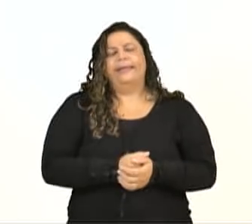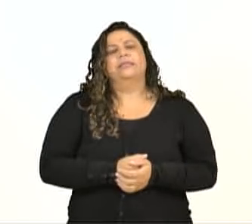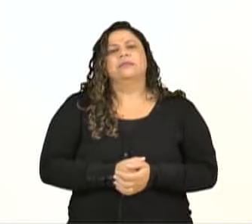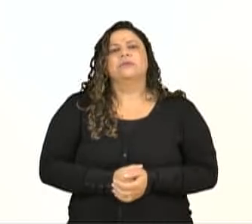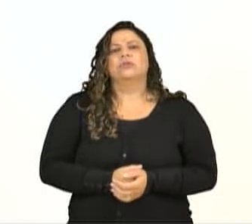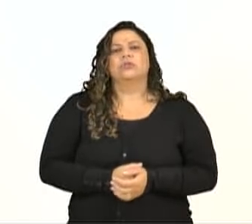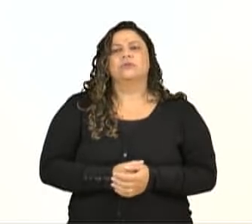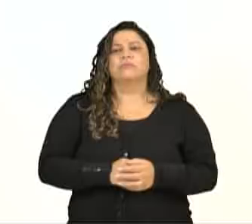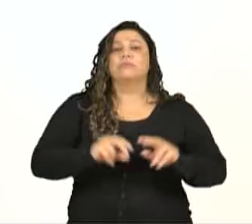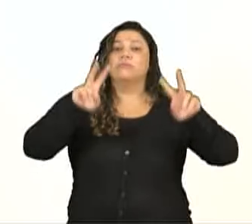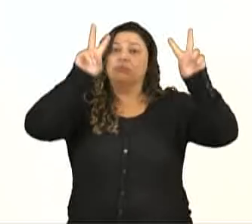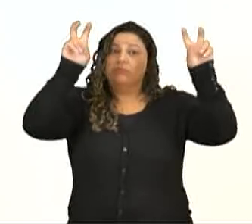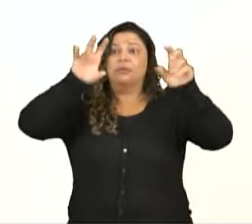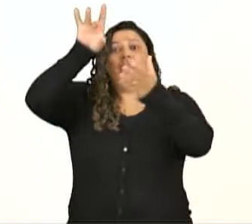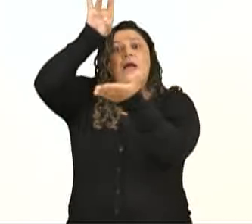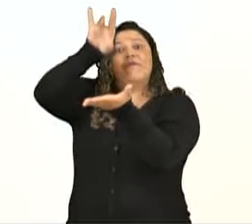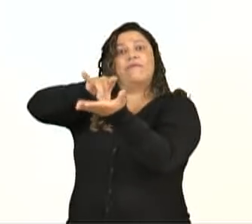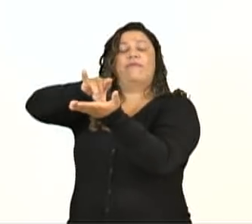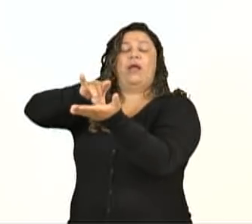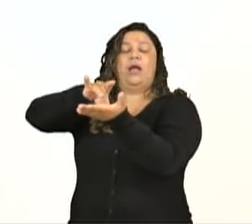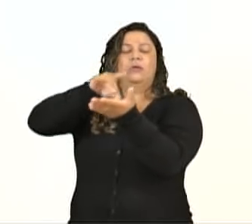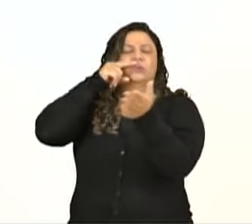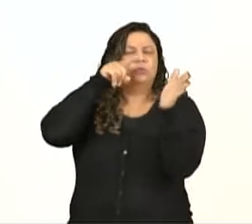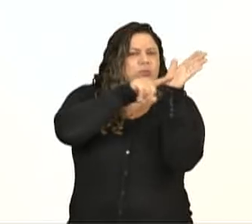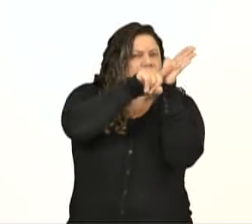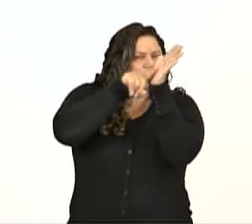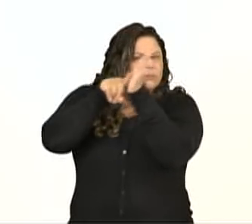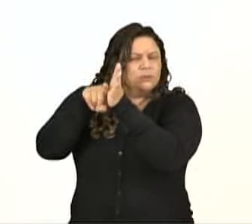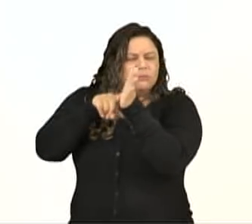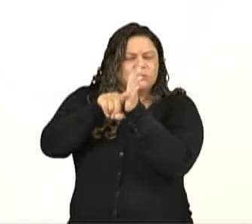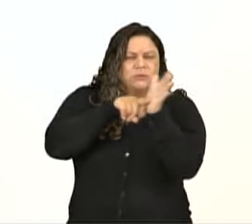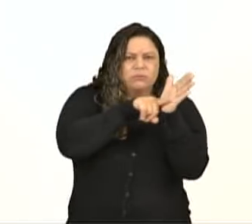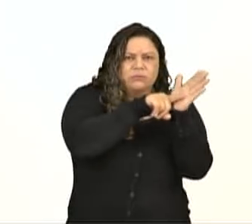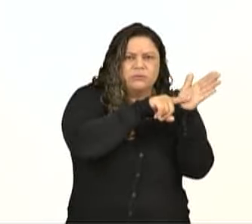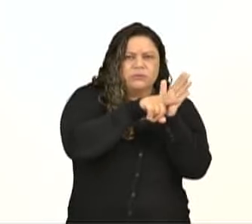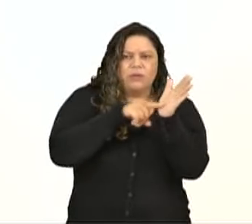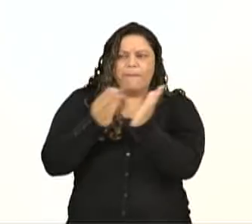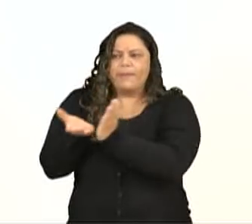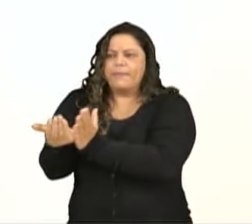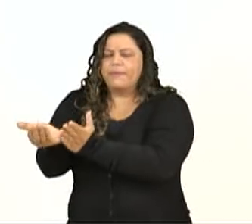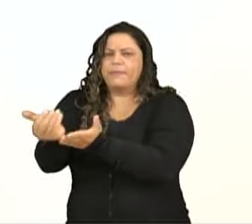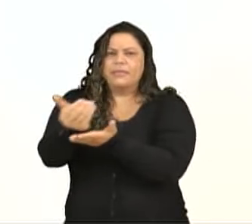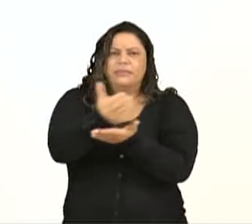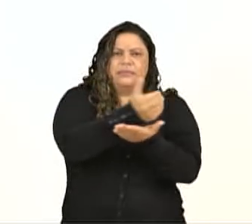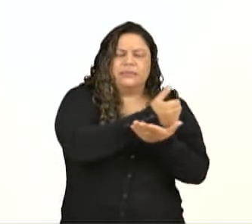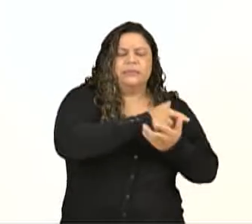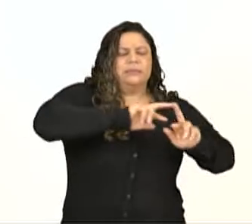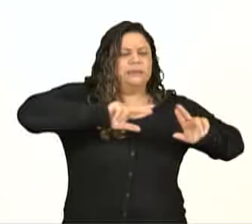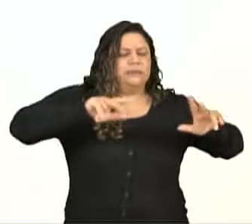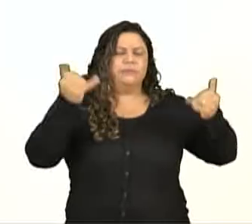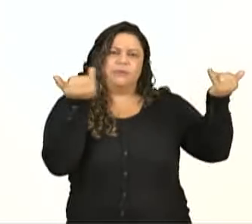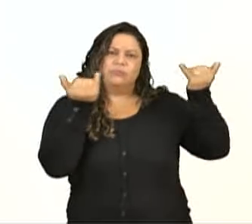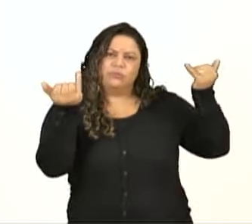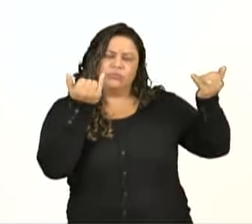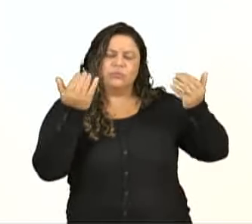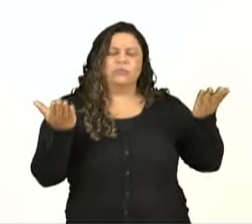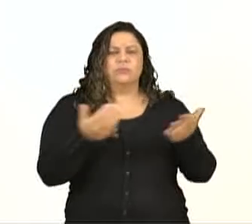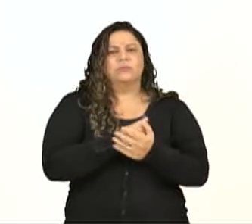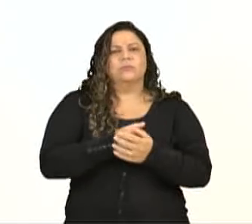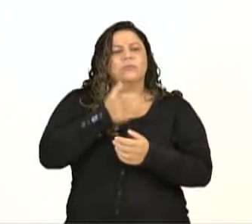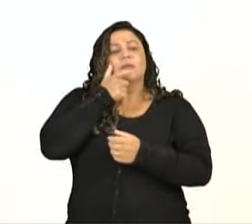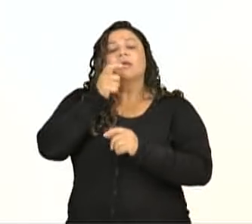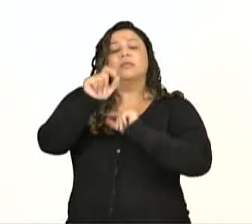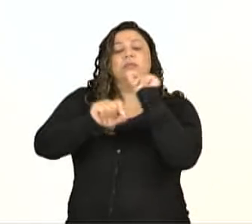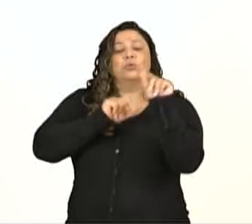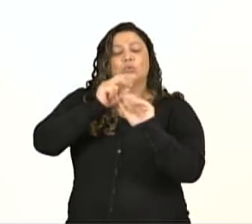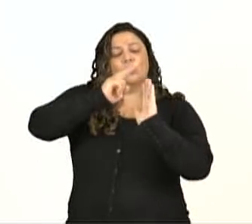faz cobertura de fatos, pesquisa e seleciona dados para tratar a informação. Intenciona levar o